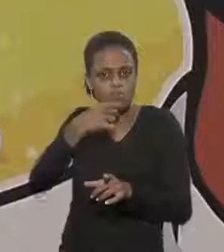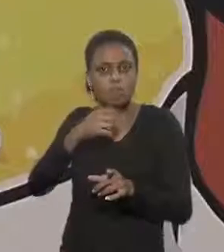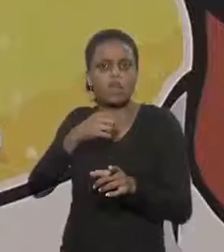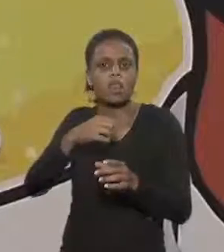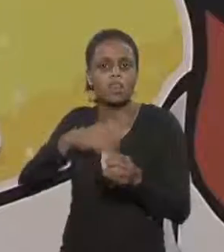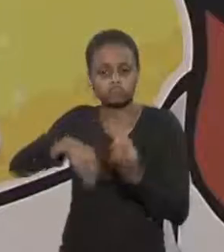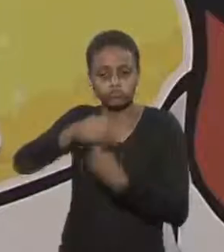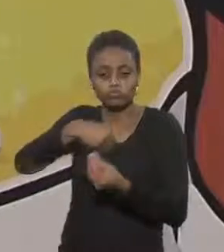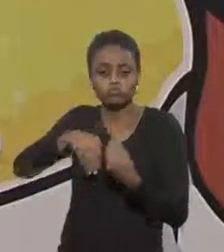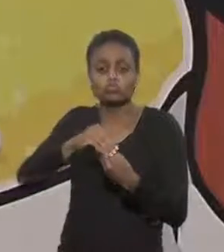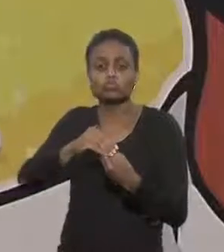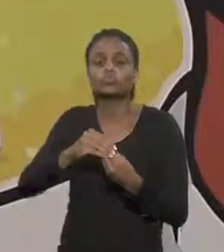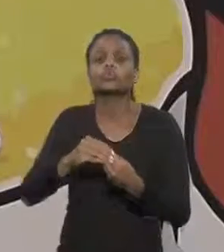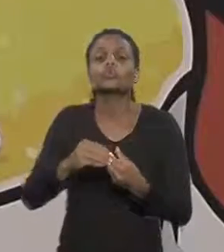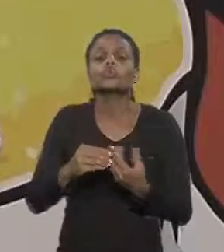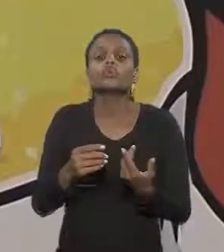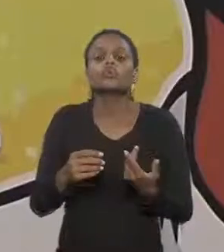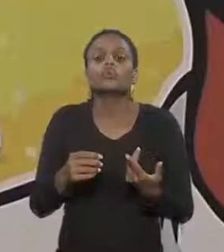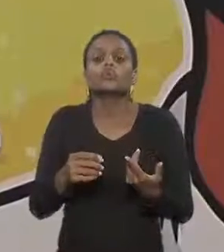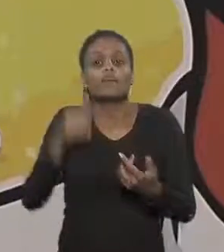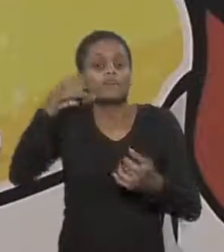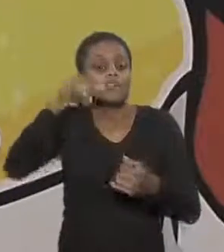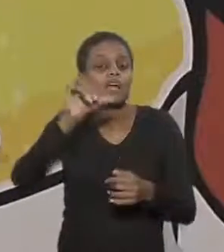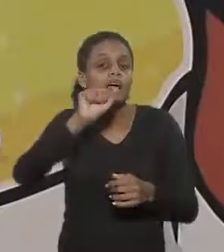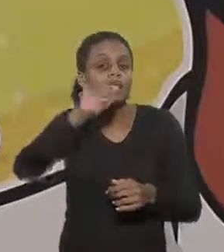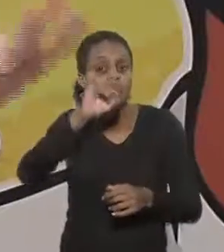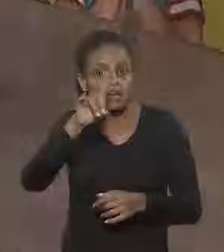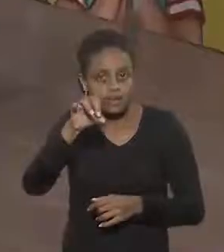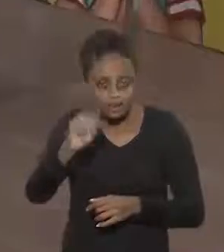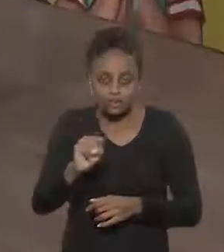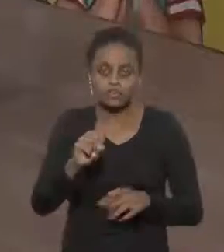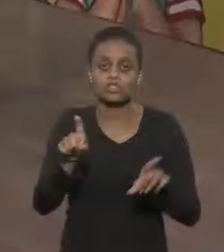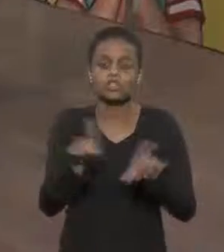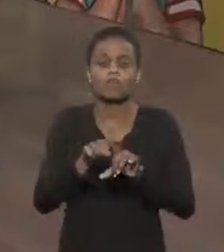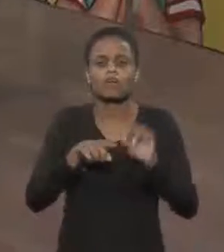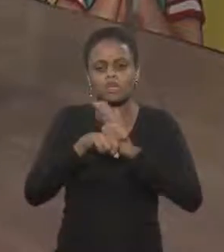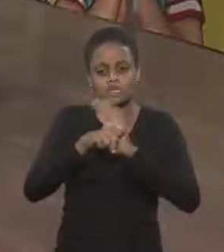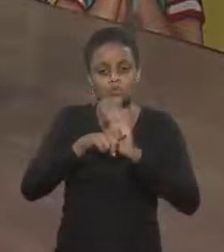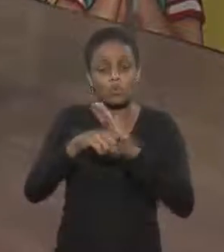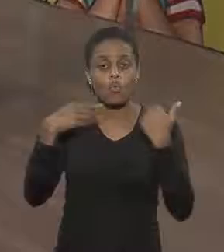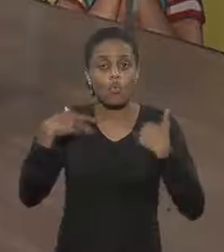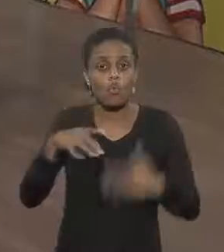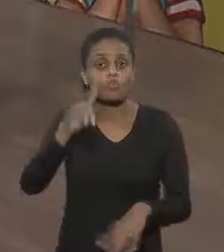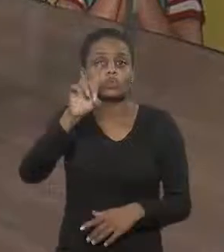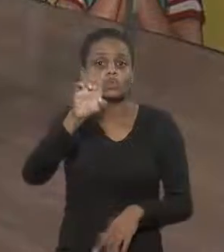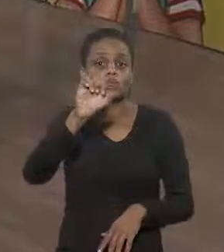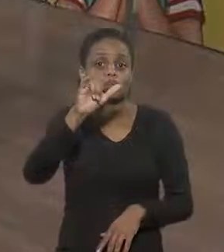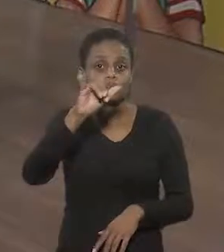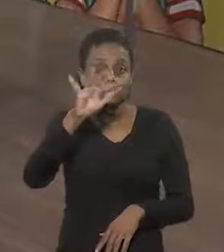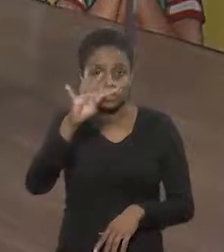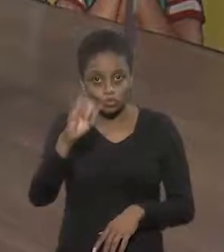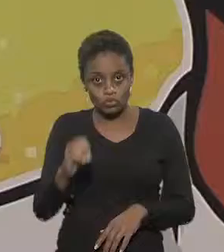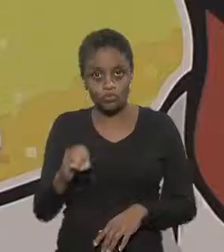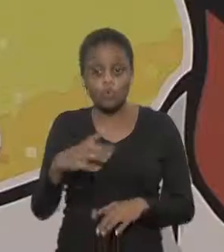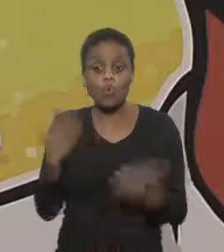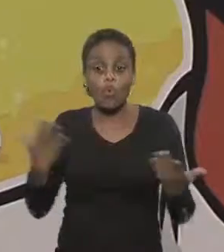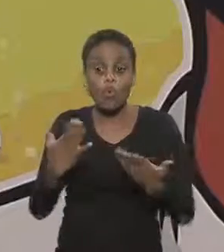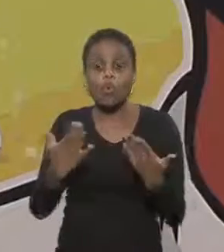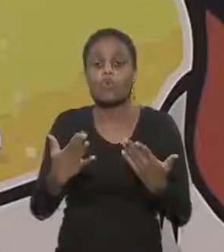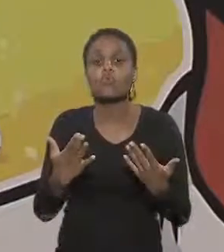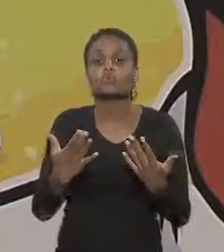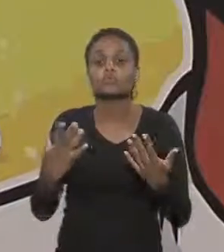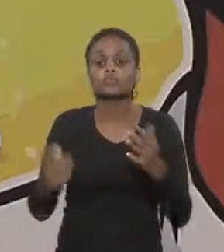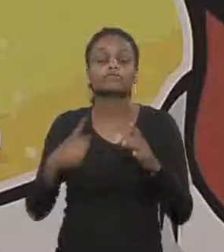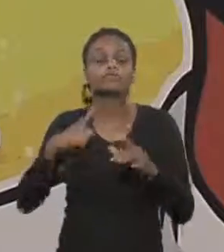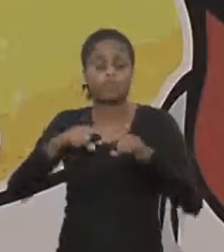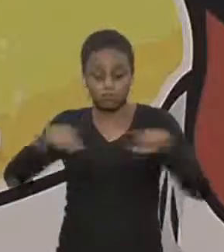tomar o coquetel de doenças sexualmente transmissíveis. Fazer um exame de corpo de delito. Fazer um exame de corpo de delito. Isso existe, né? Hoje, com a presença da